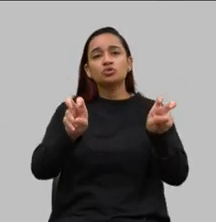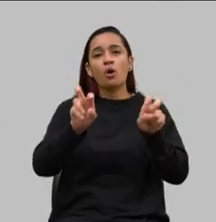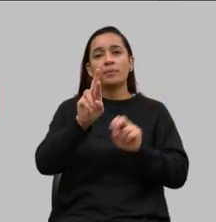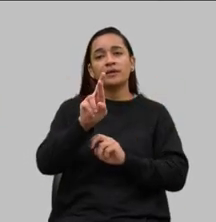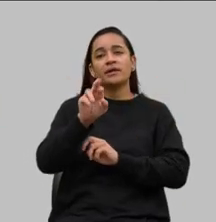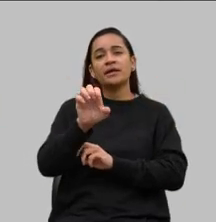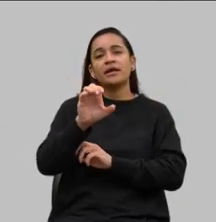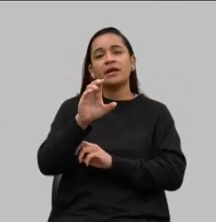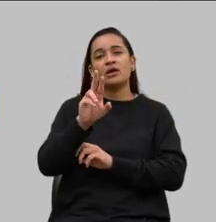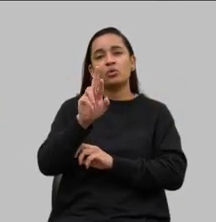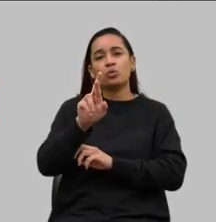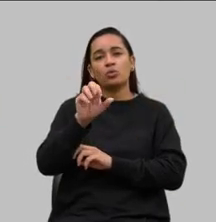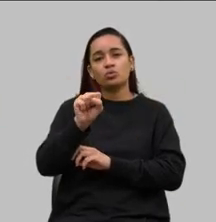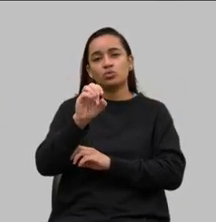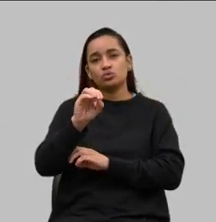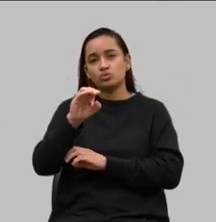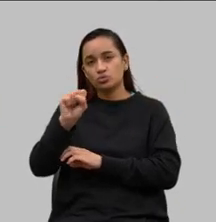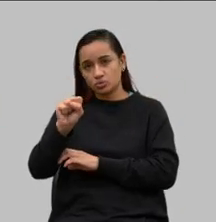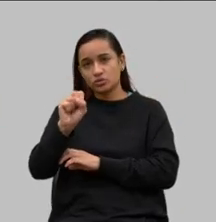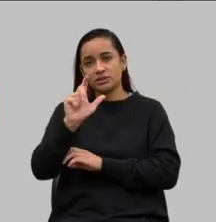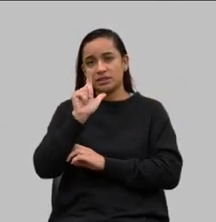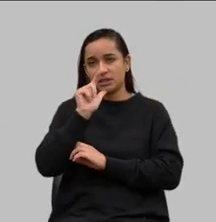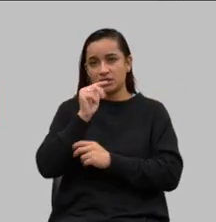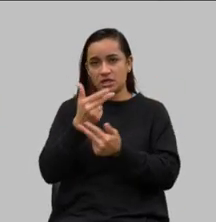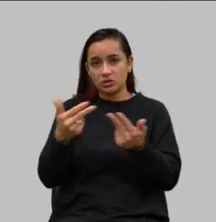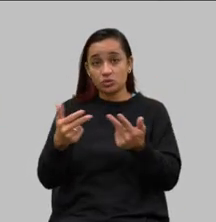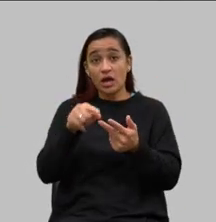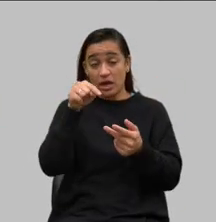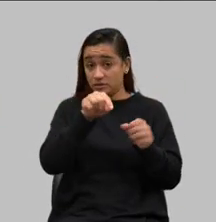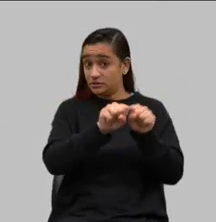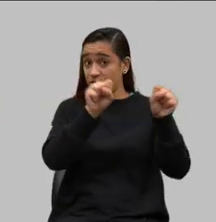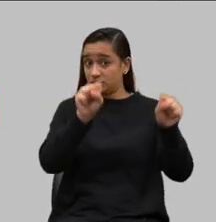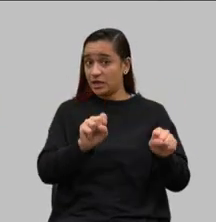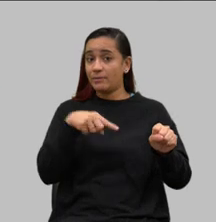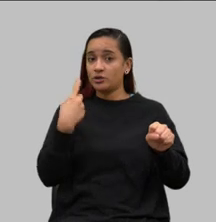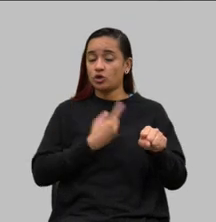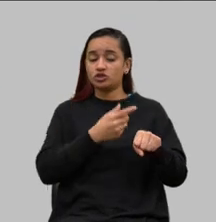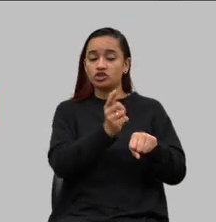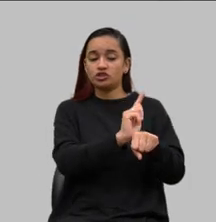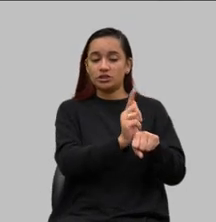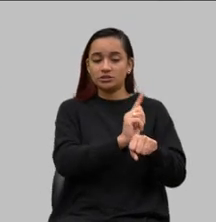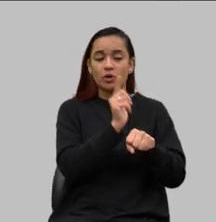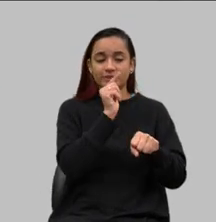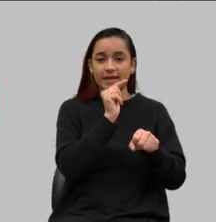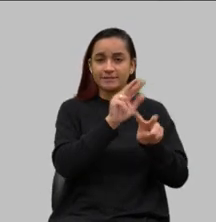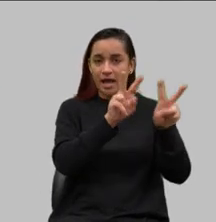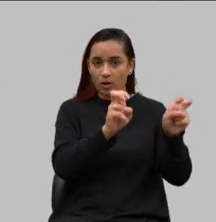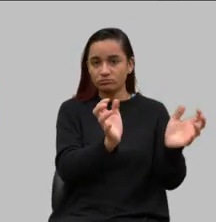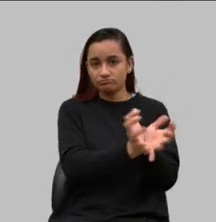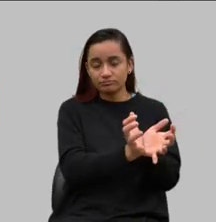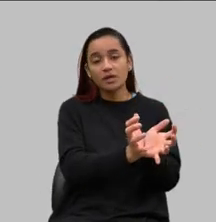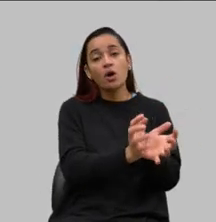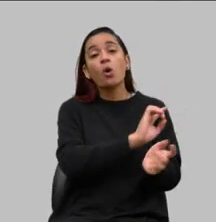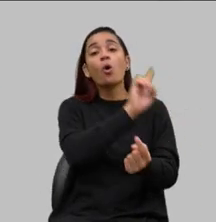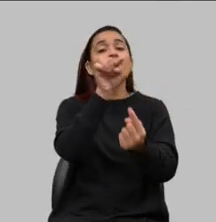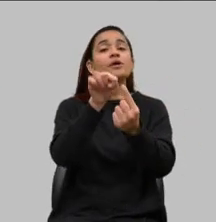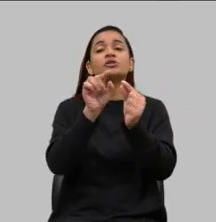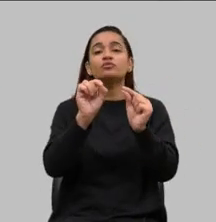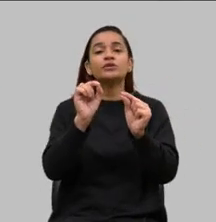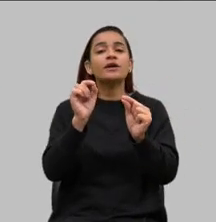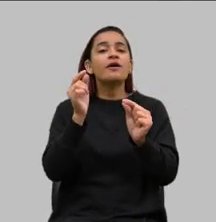um sistema que foi desenvolvido né pelo Instituto Mineiro de gestão das águas com objetivo primeiro de tornar